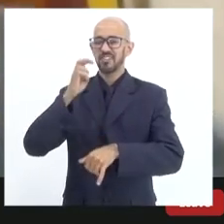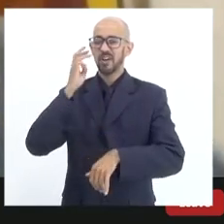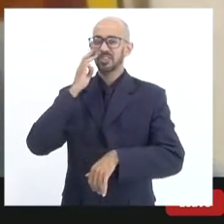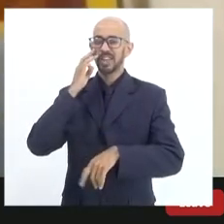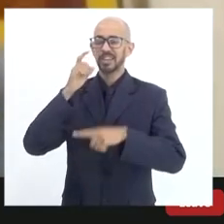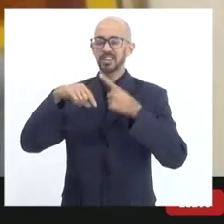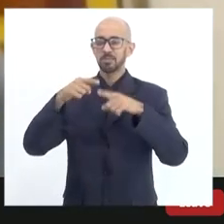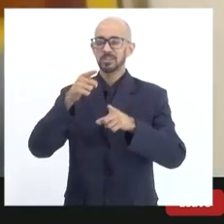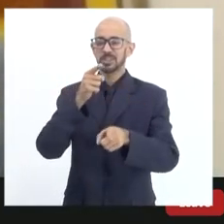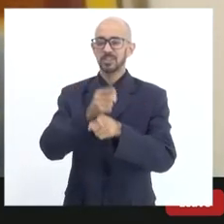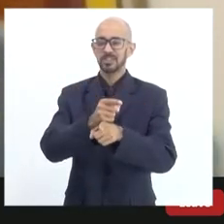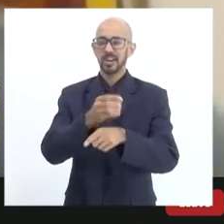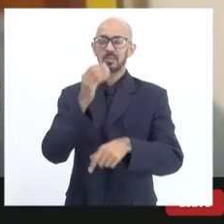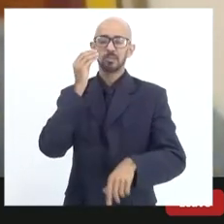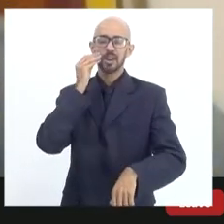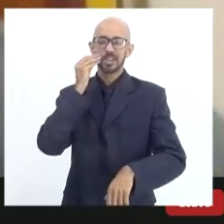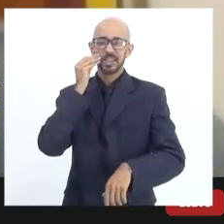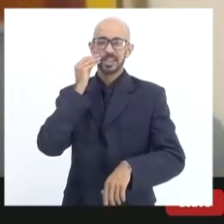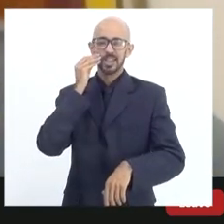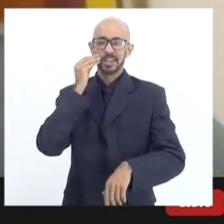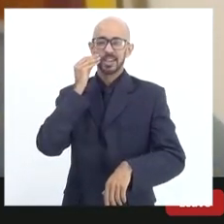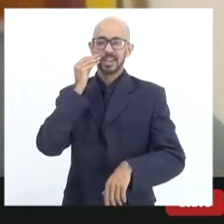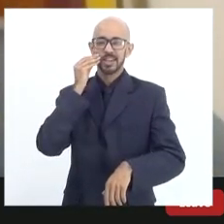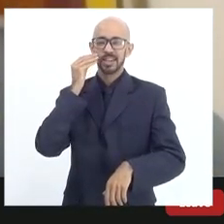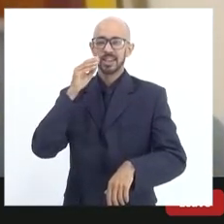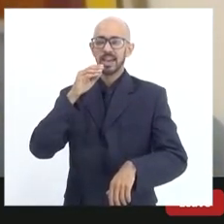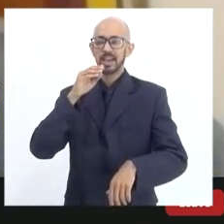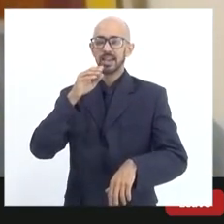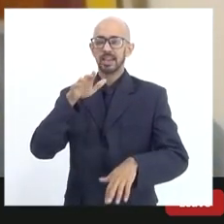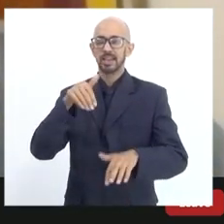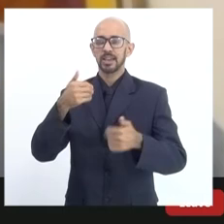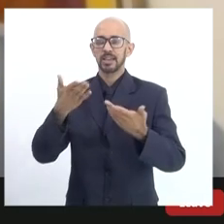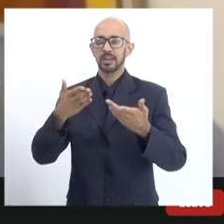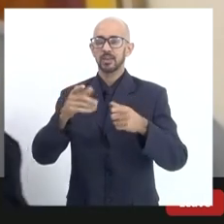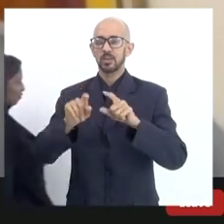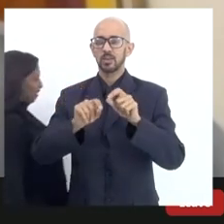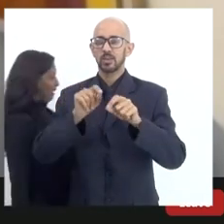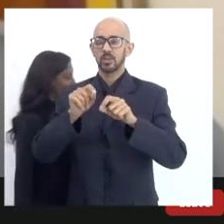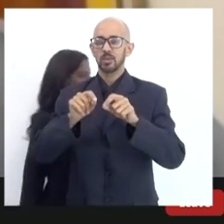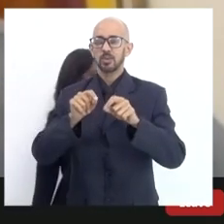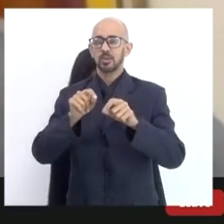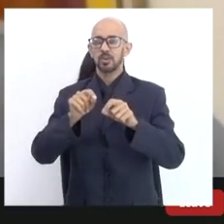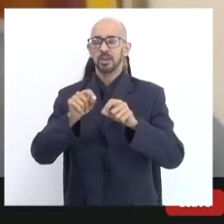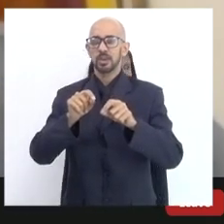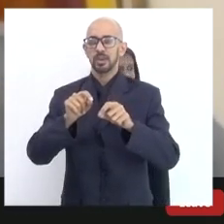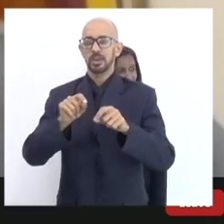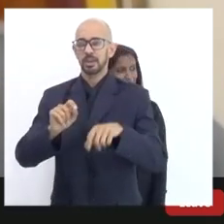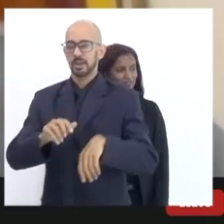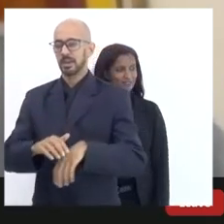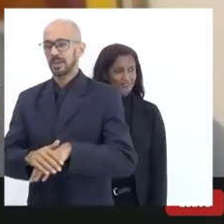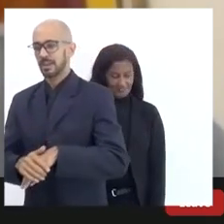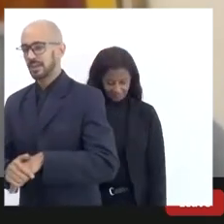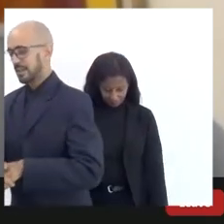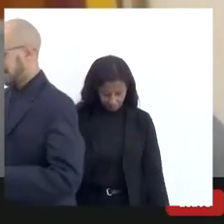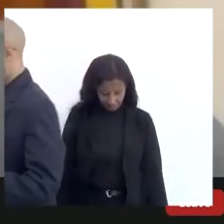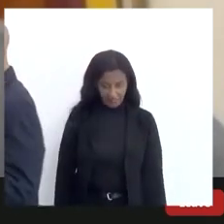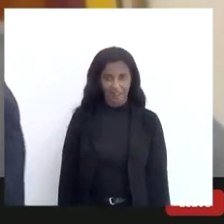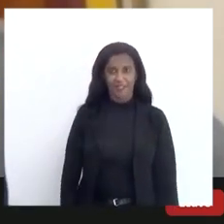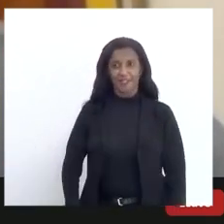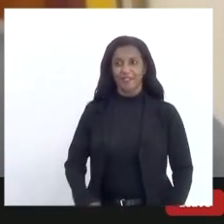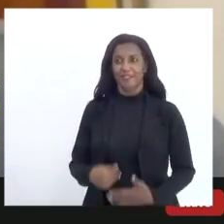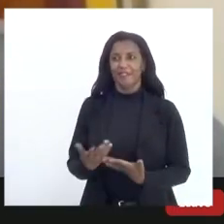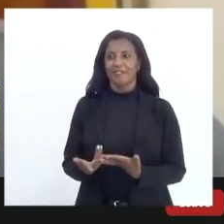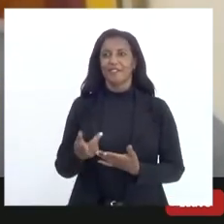Francisco. Cadê o deputado? E é impressionante, o agenda minha com o Valdec é interessante, que vai ser o quê? Um